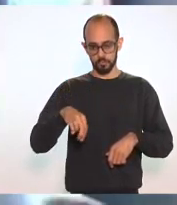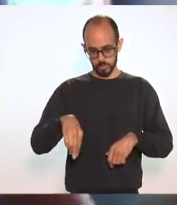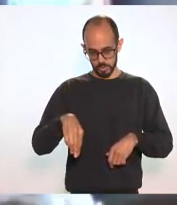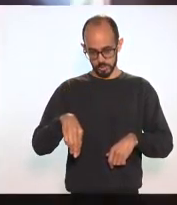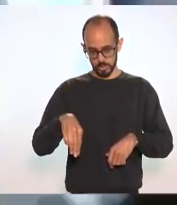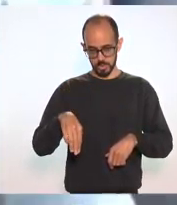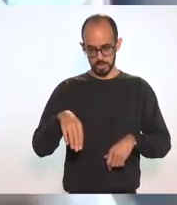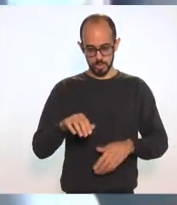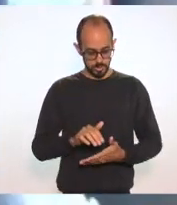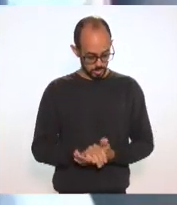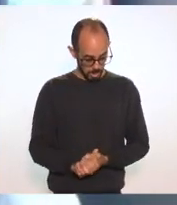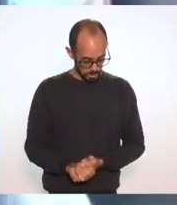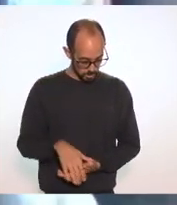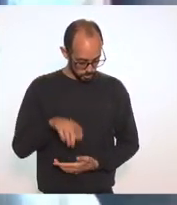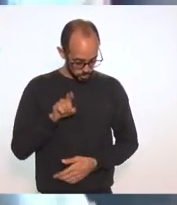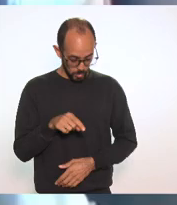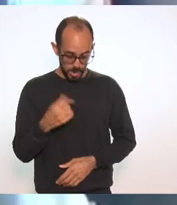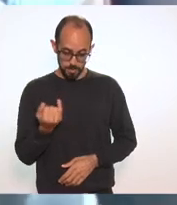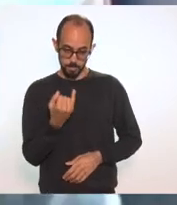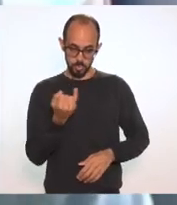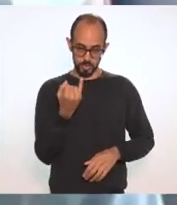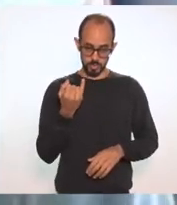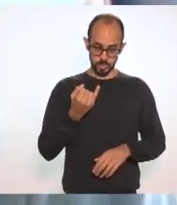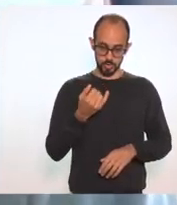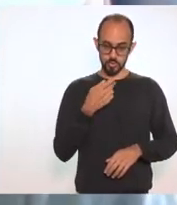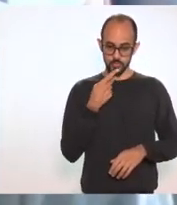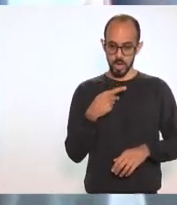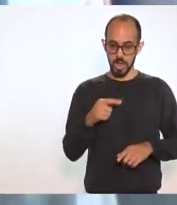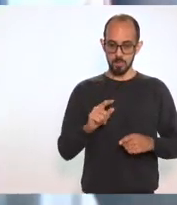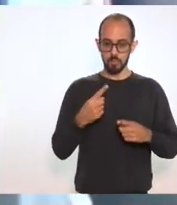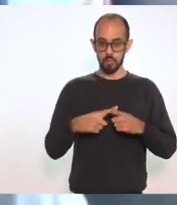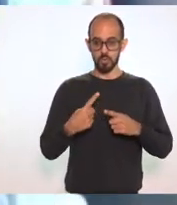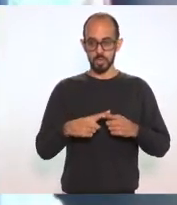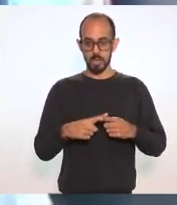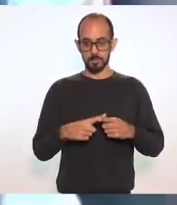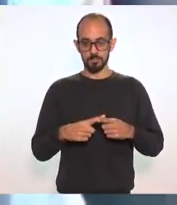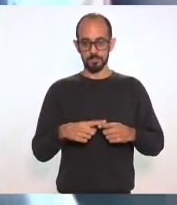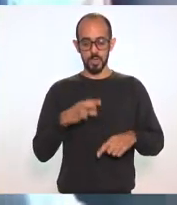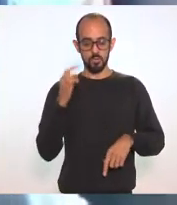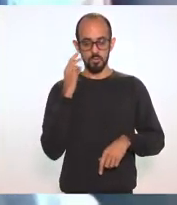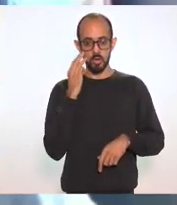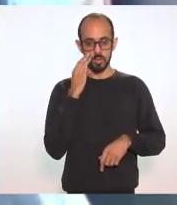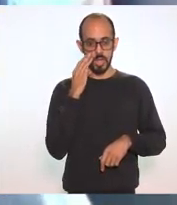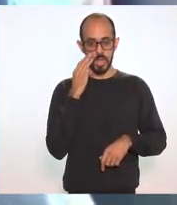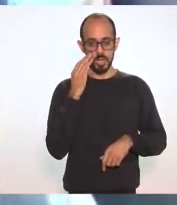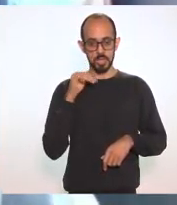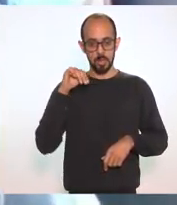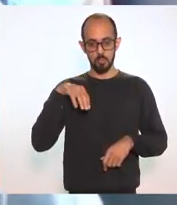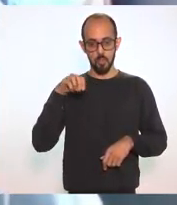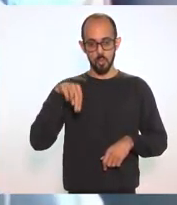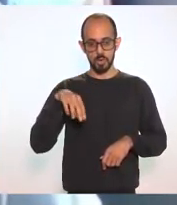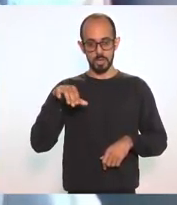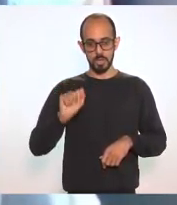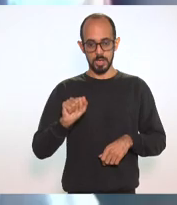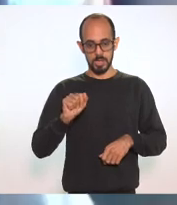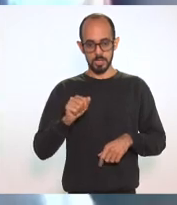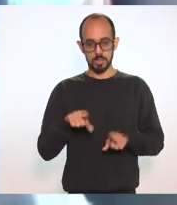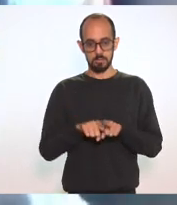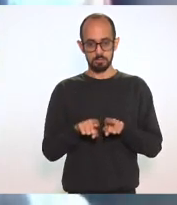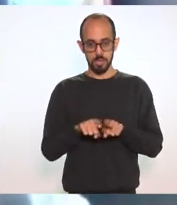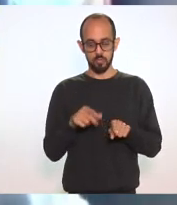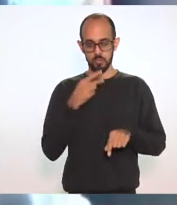dizer que a gente só trata desse assunto, e tanto o Valdec quanto a Mônica falaram, eu falei, se não me engano, ontem,